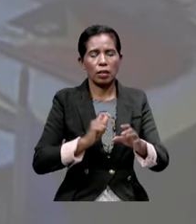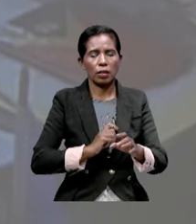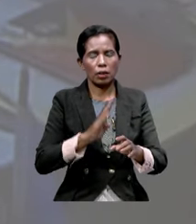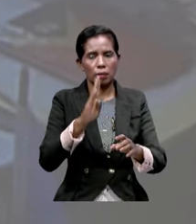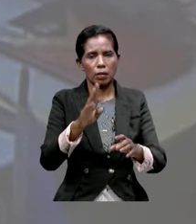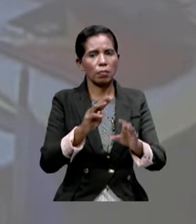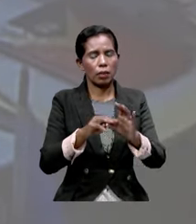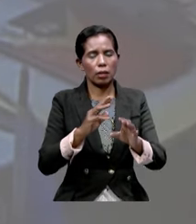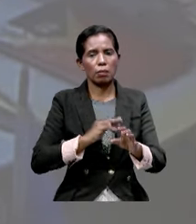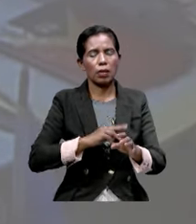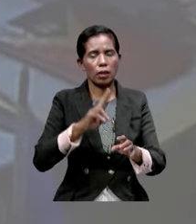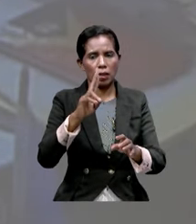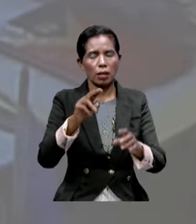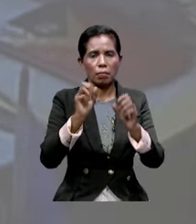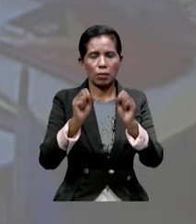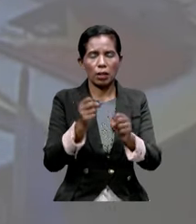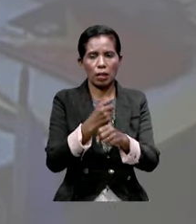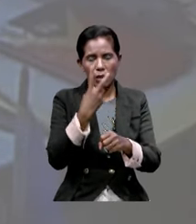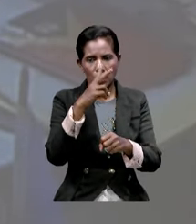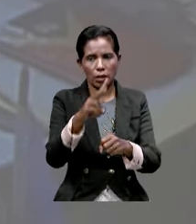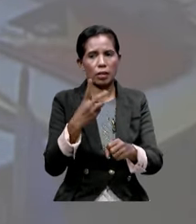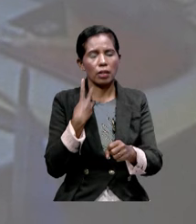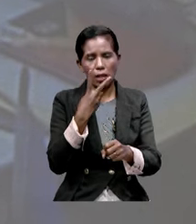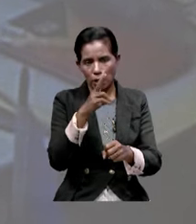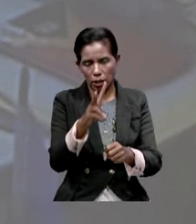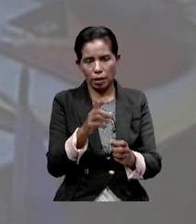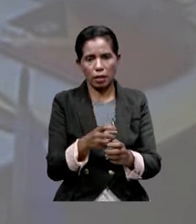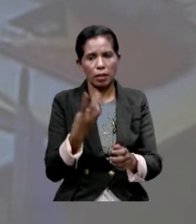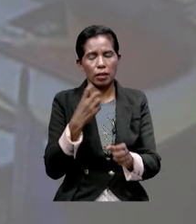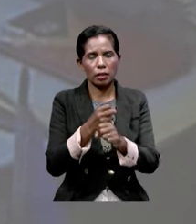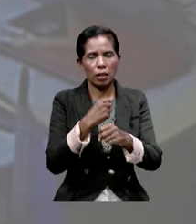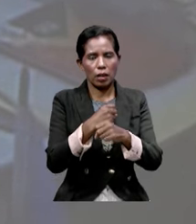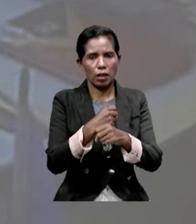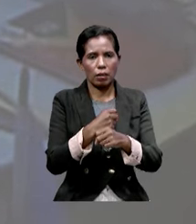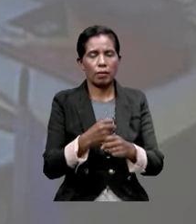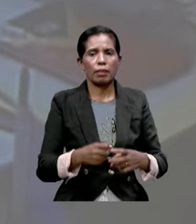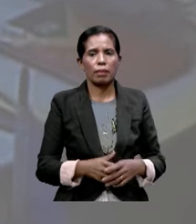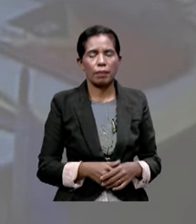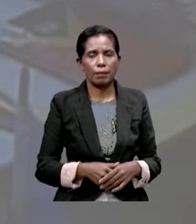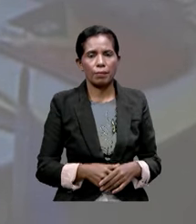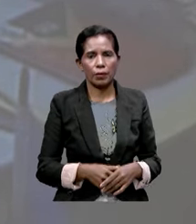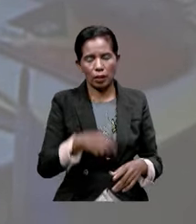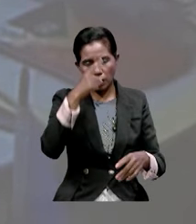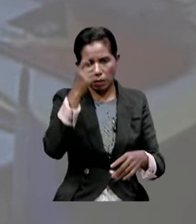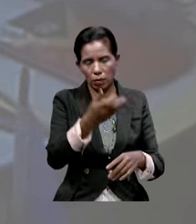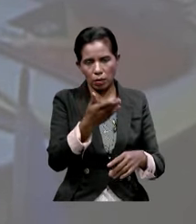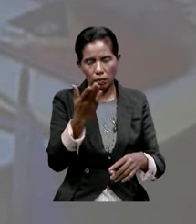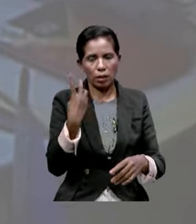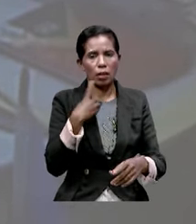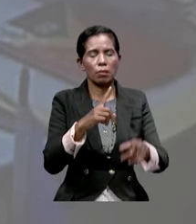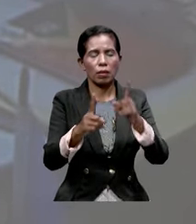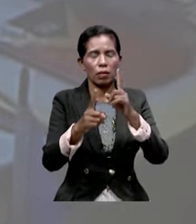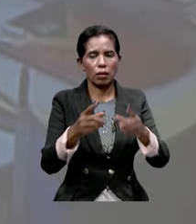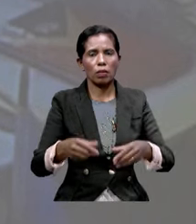mercado manleu de. Bele mo, situação hanesan ita hare, ita halo tokba. Amba, ita boa sira quando a Micolia